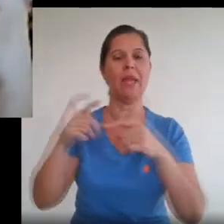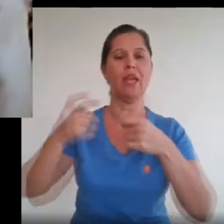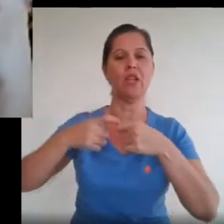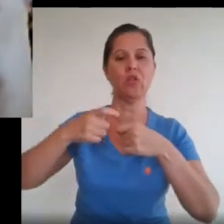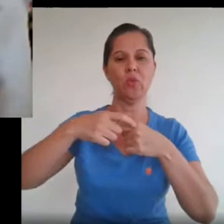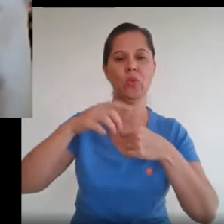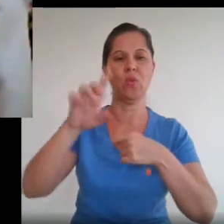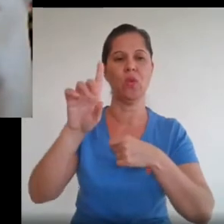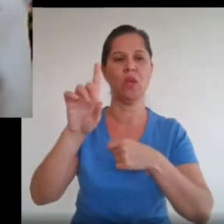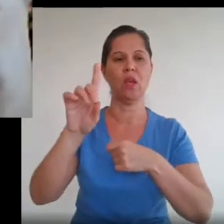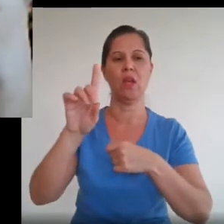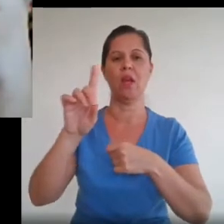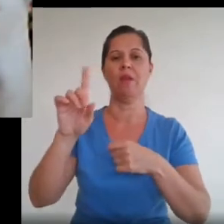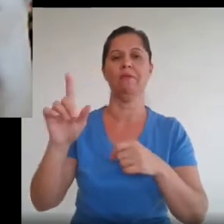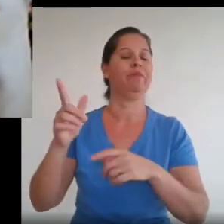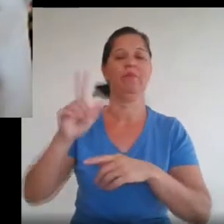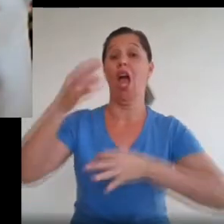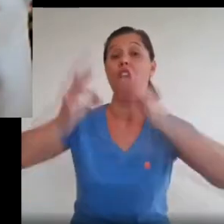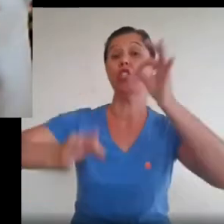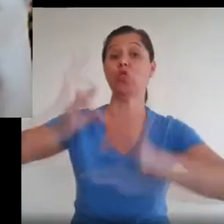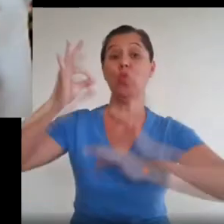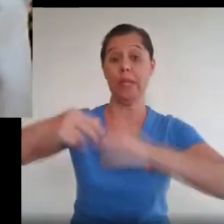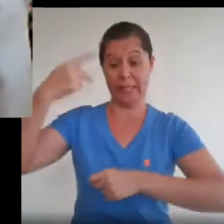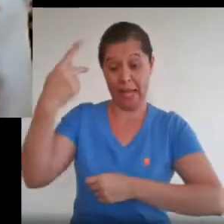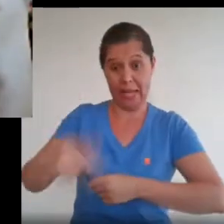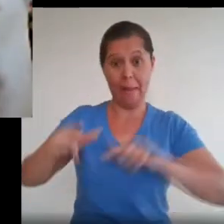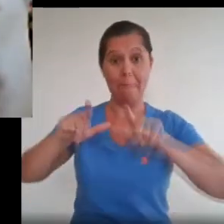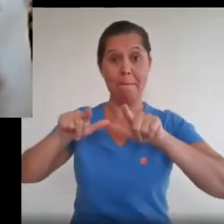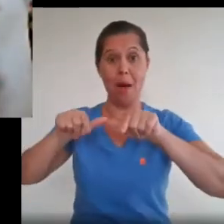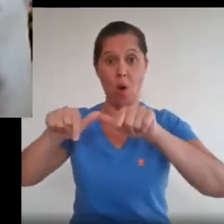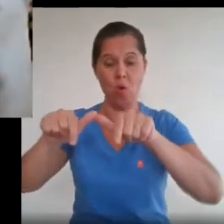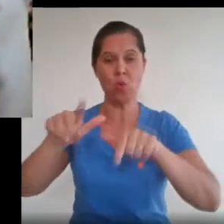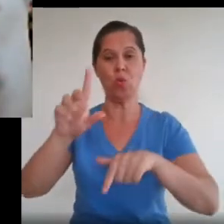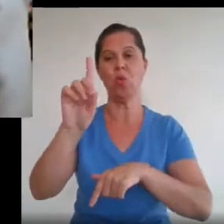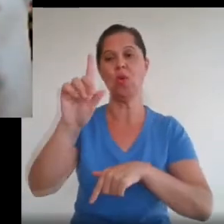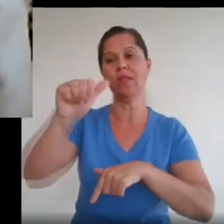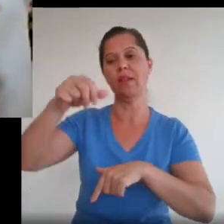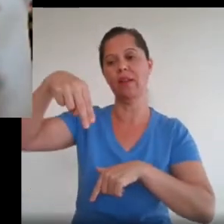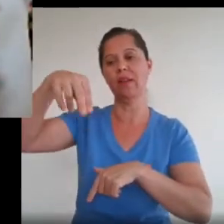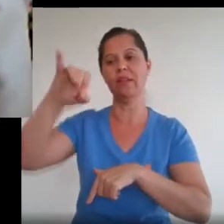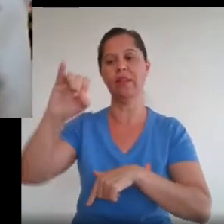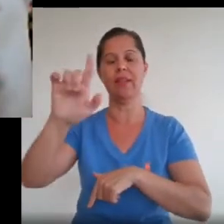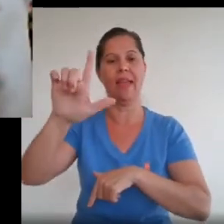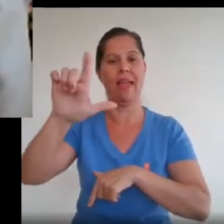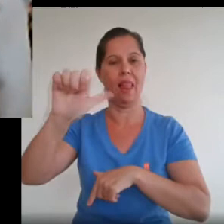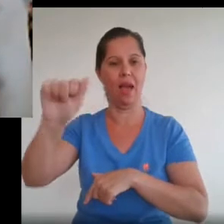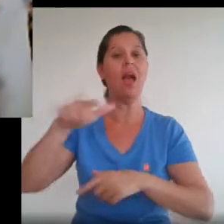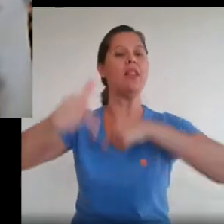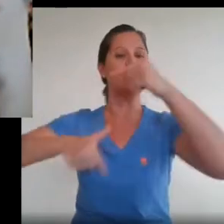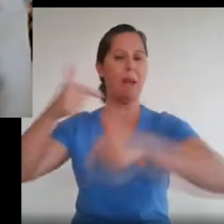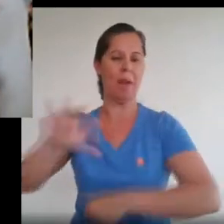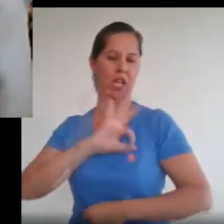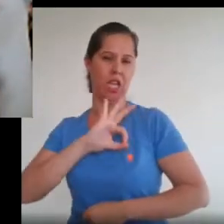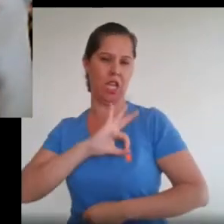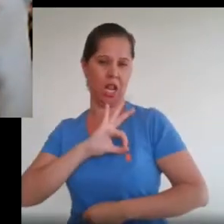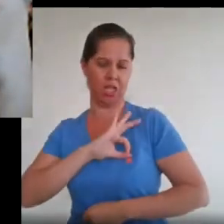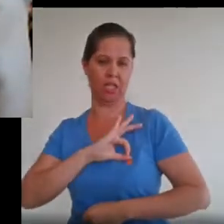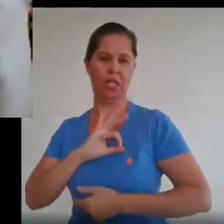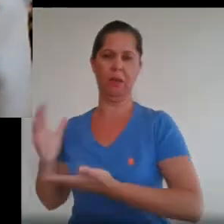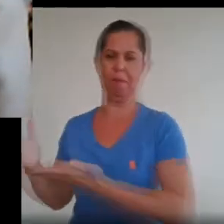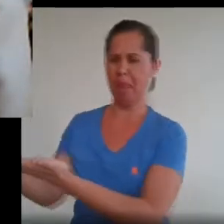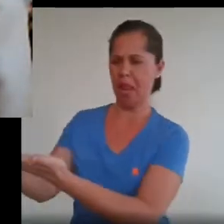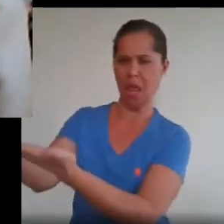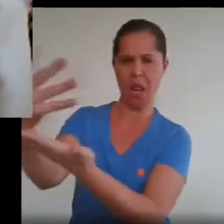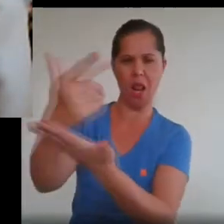doutora Daniele, que é juiz aqui em Bauru, que colhia junto com a Delegacia da Mulher Estatística, me